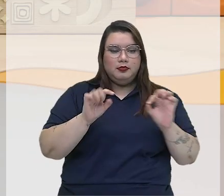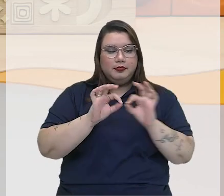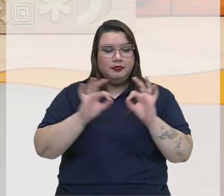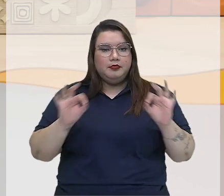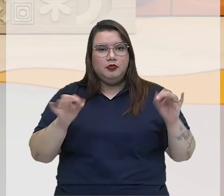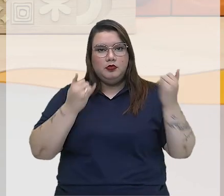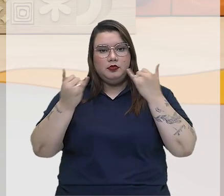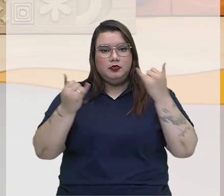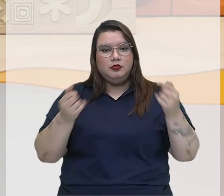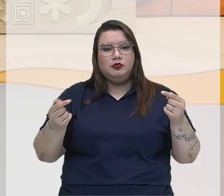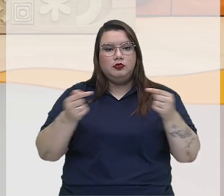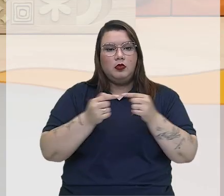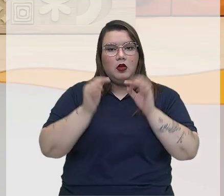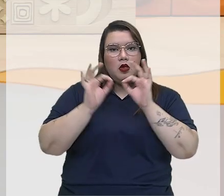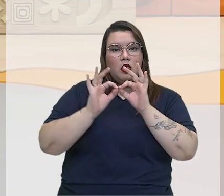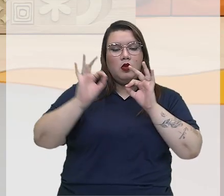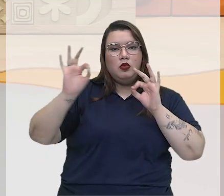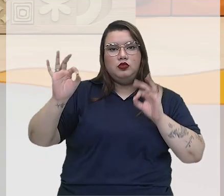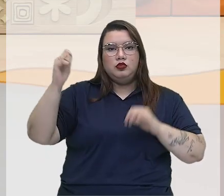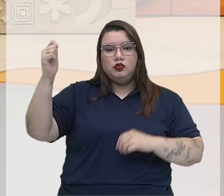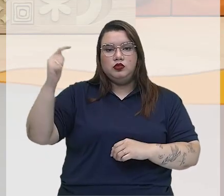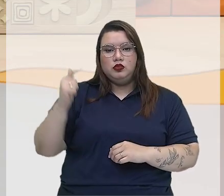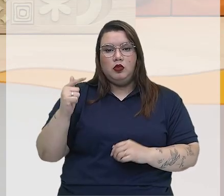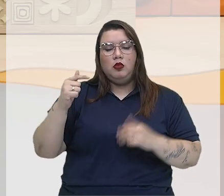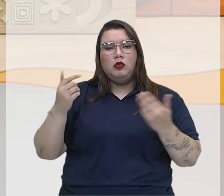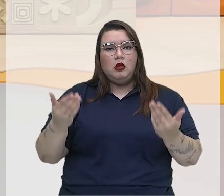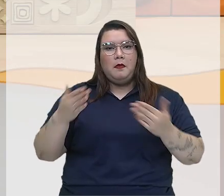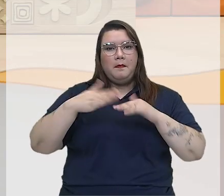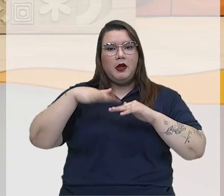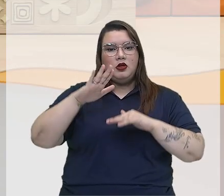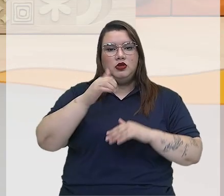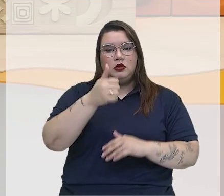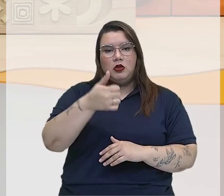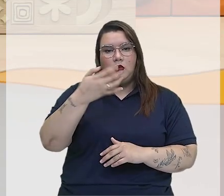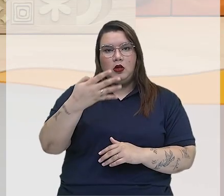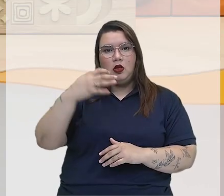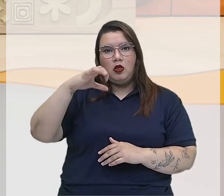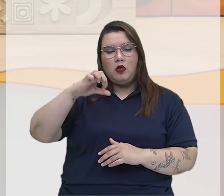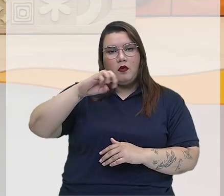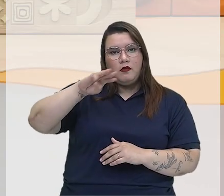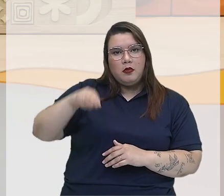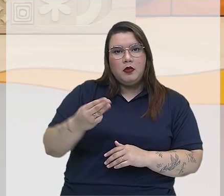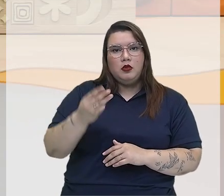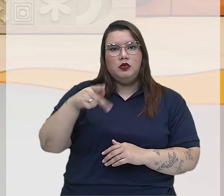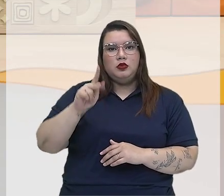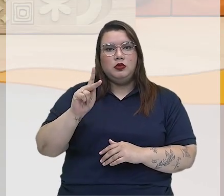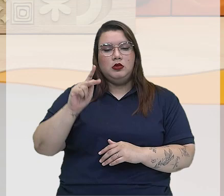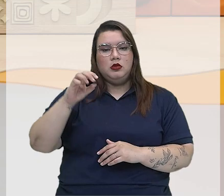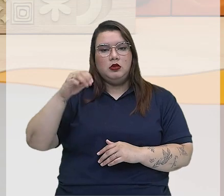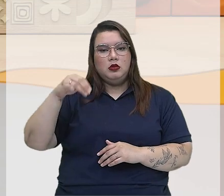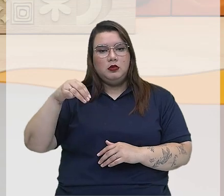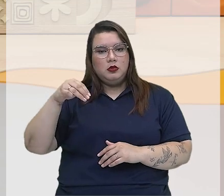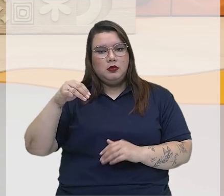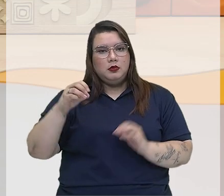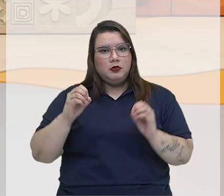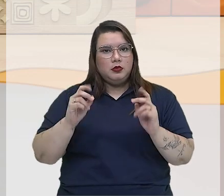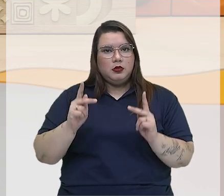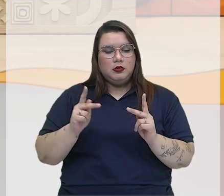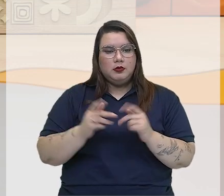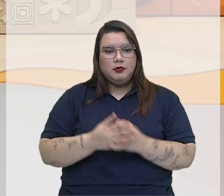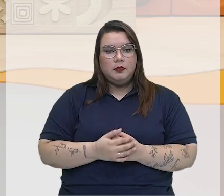essa medida, e está distante cerca de 149 milhões de quilômetros do